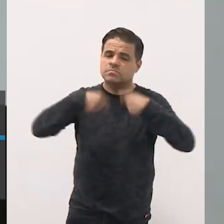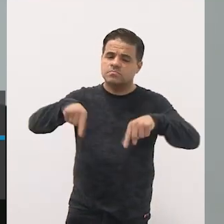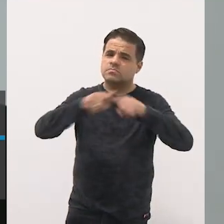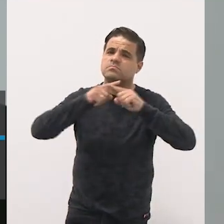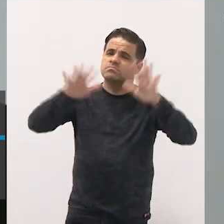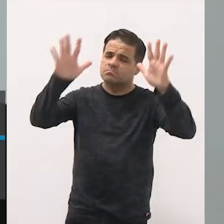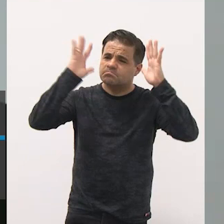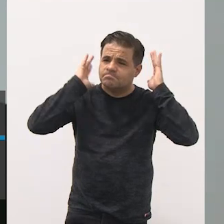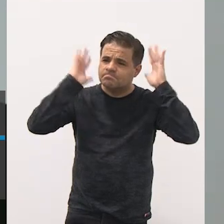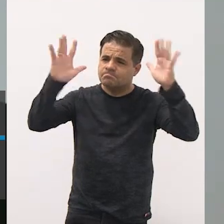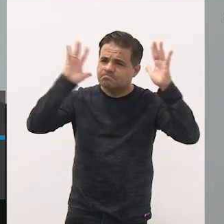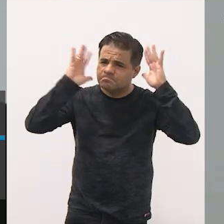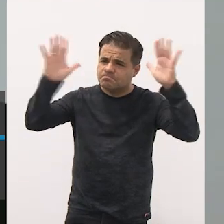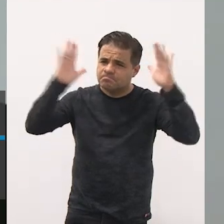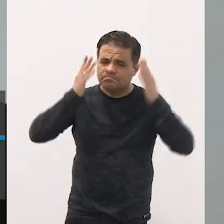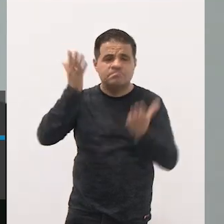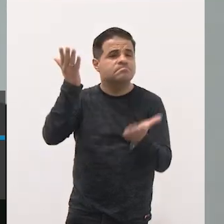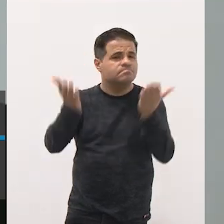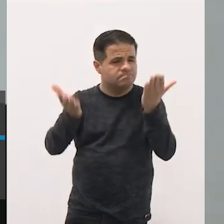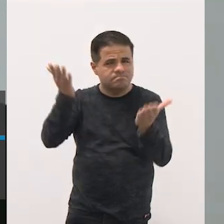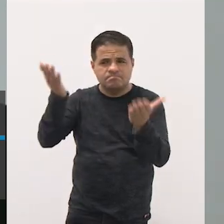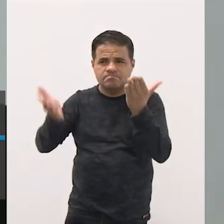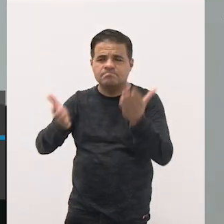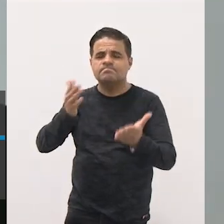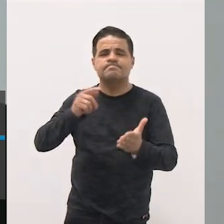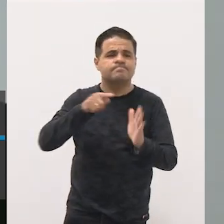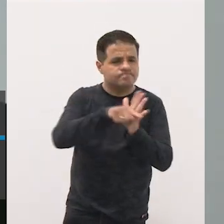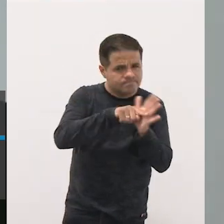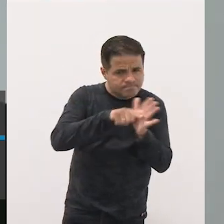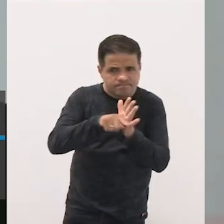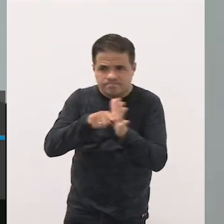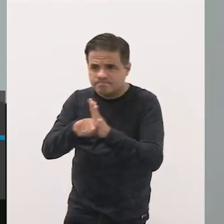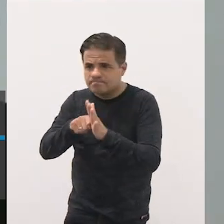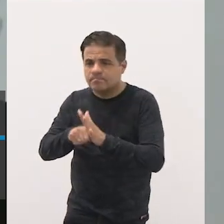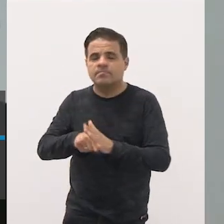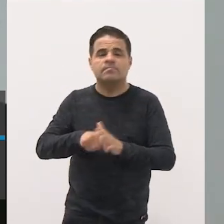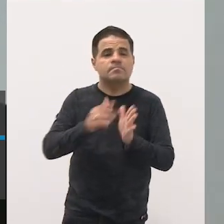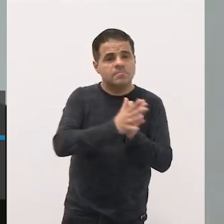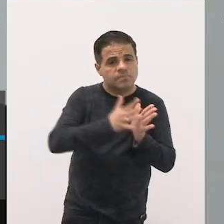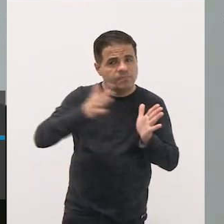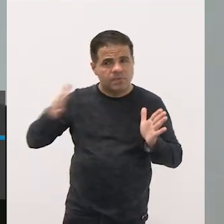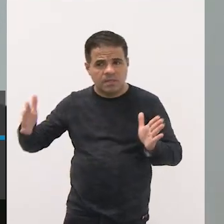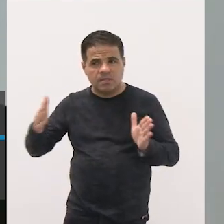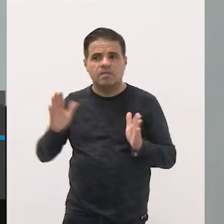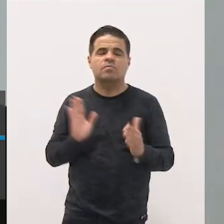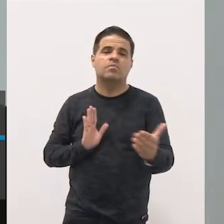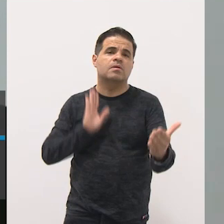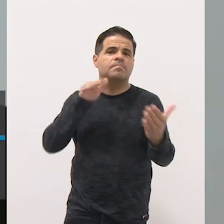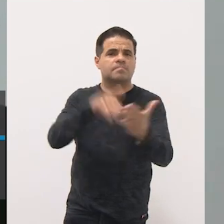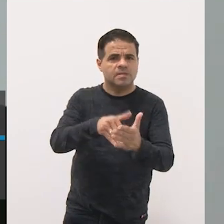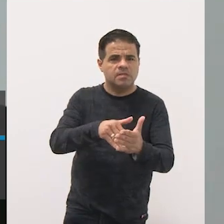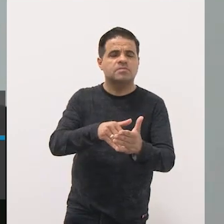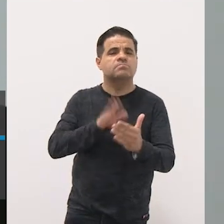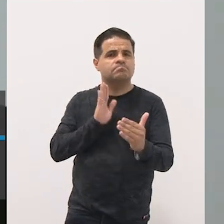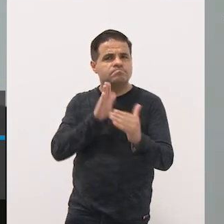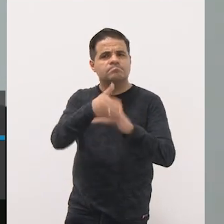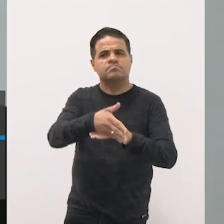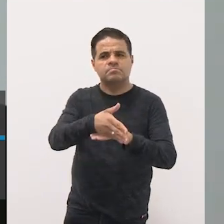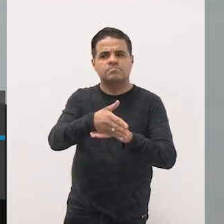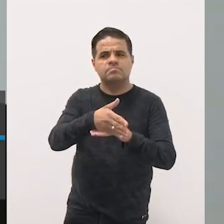uma forma equilibrada e apurada e estender os nossos limites até de atuação, né?